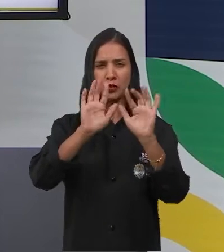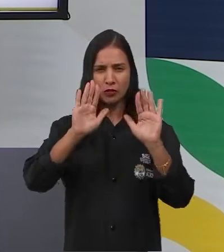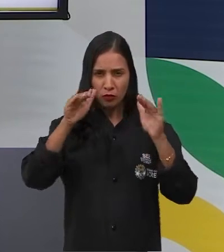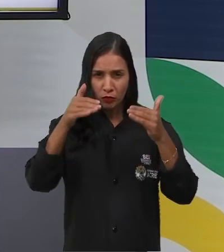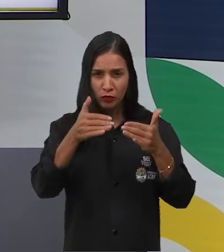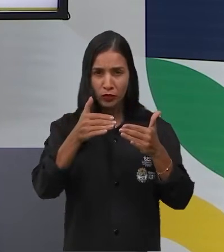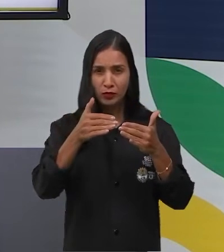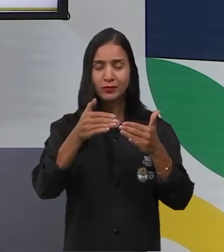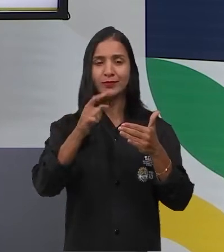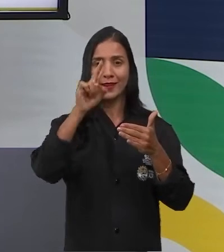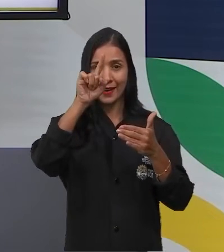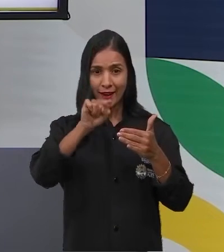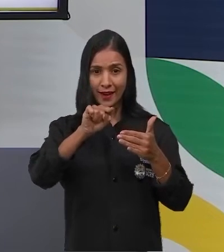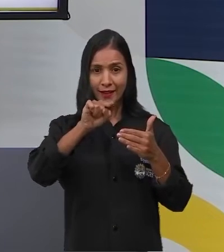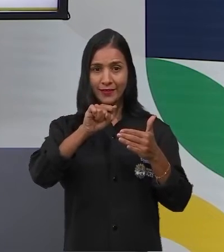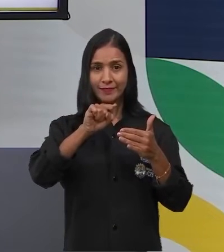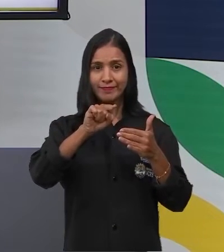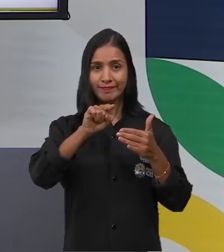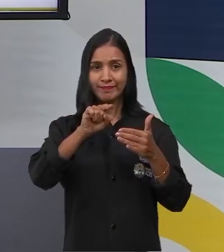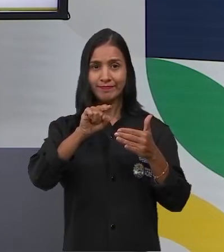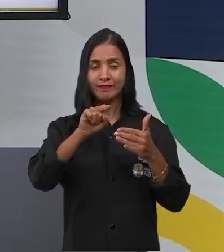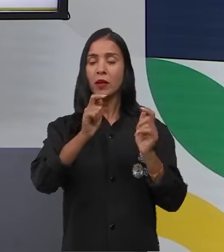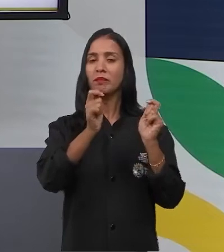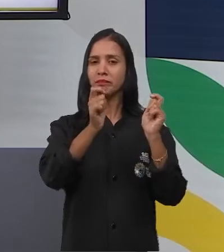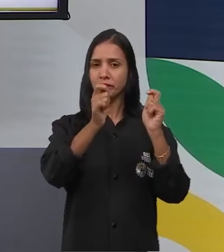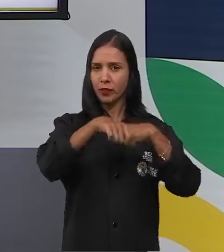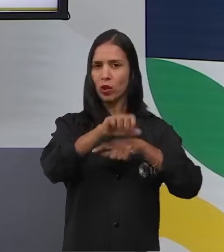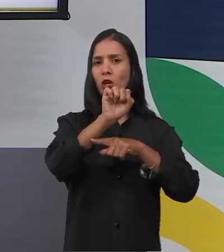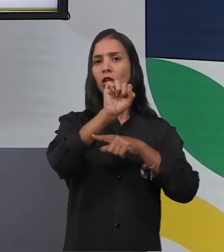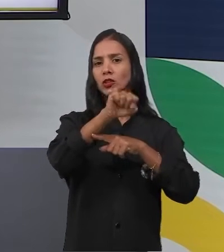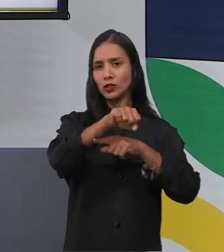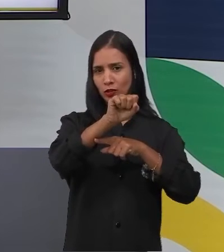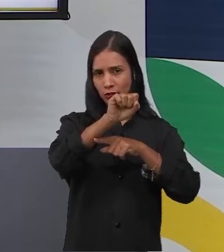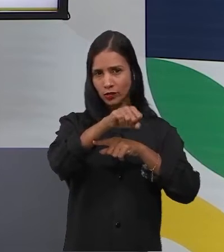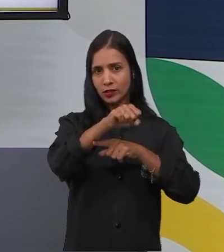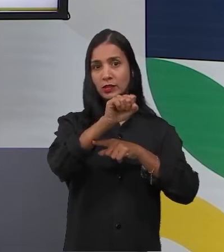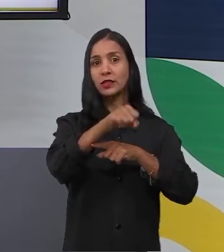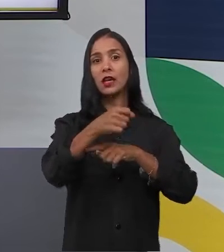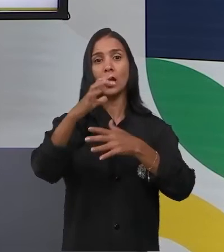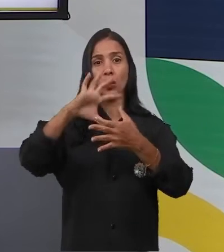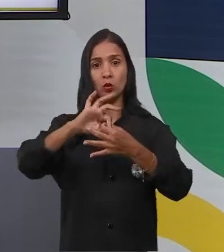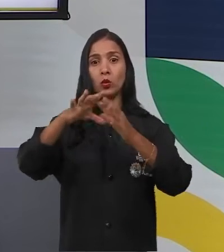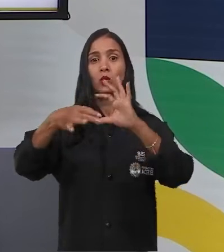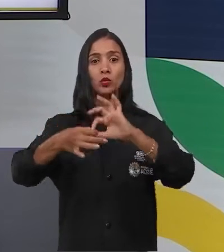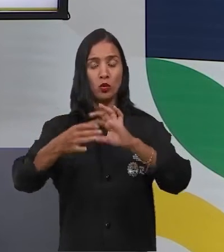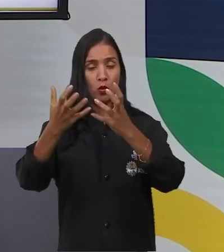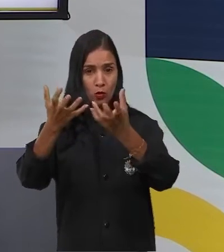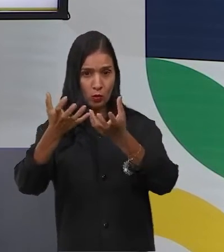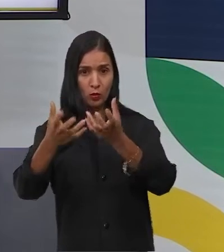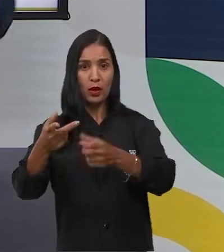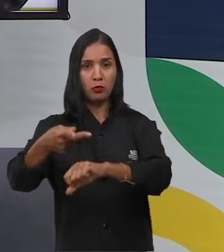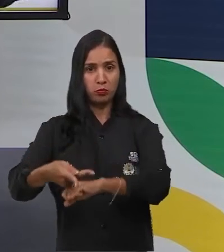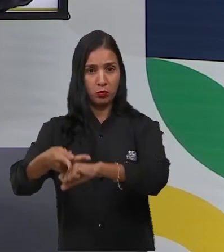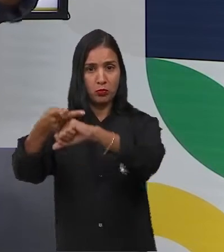Jogos? Será que é isso? Pode acontecer nos Jogos Olímpicos, esse é o que a gente quer resultado, quer ganho,